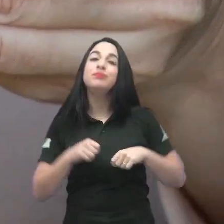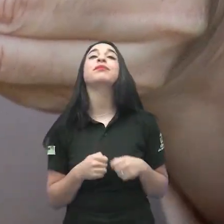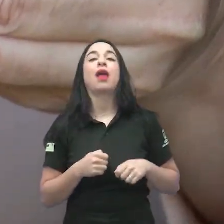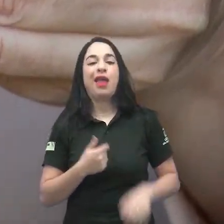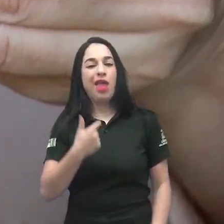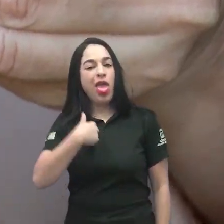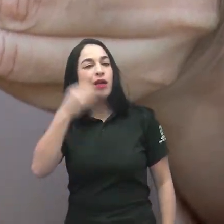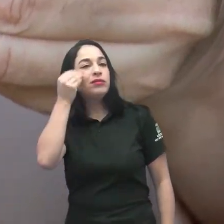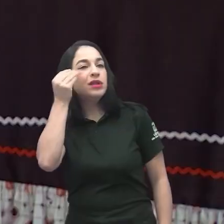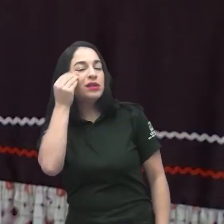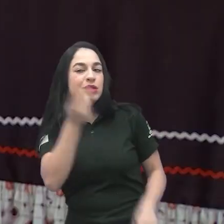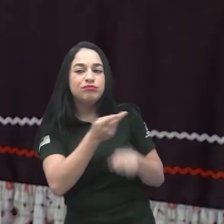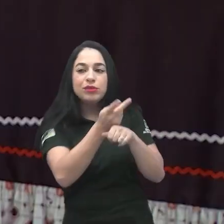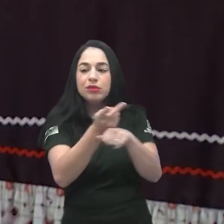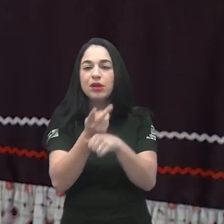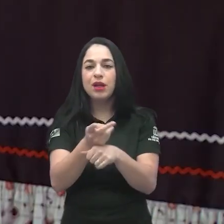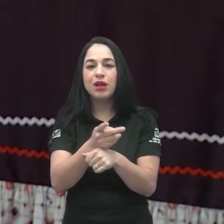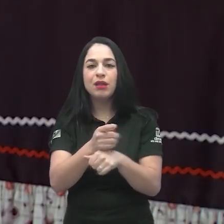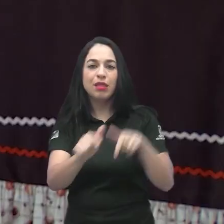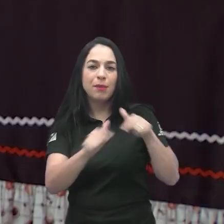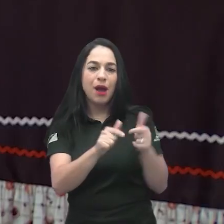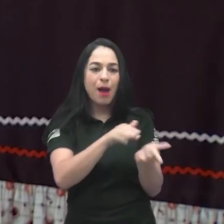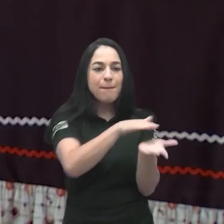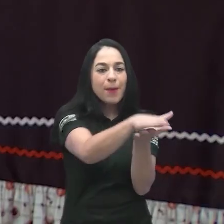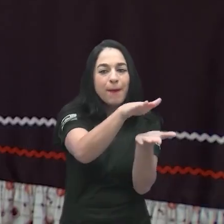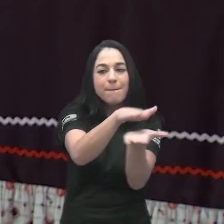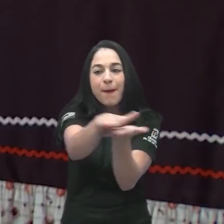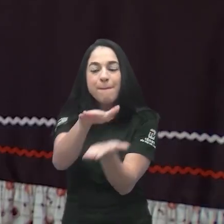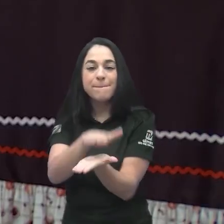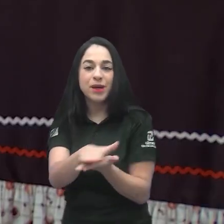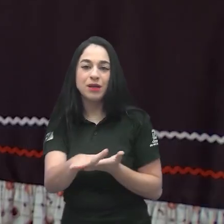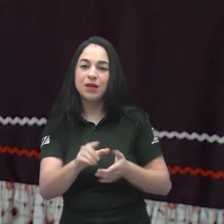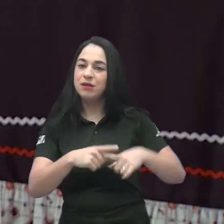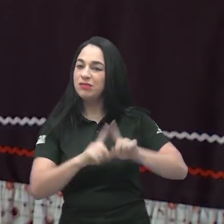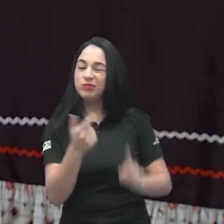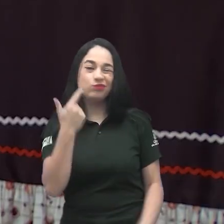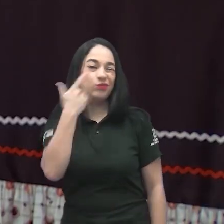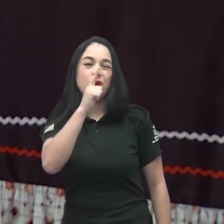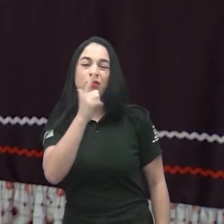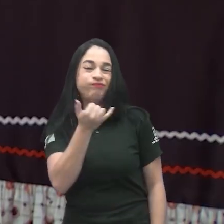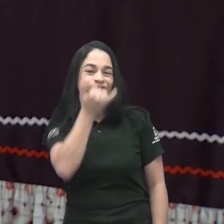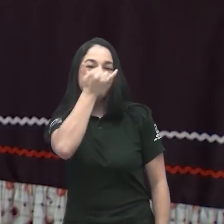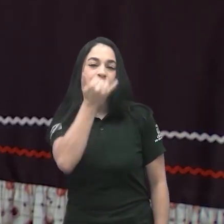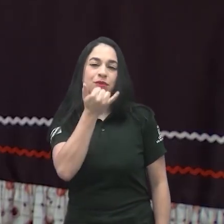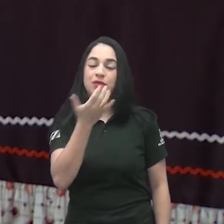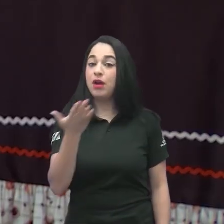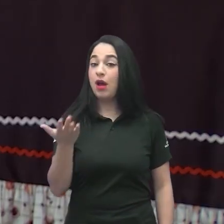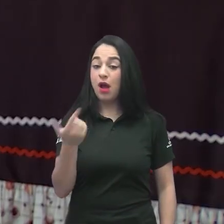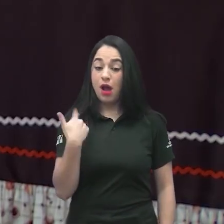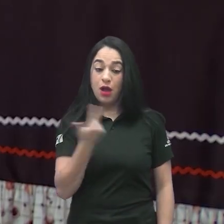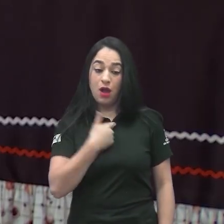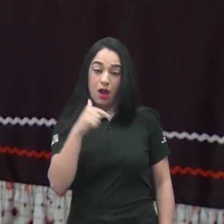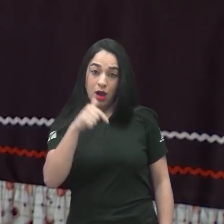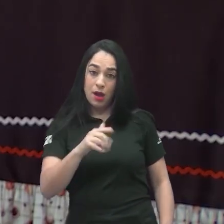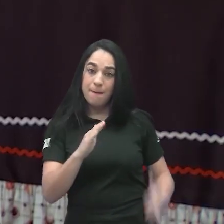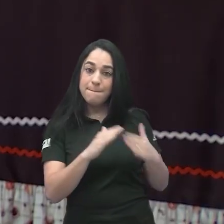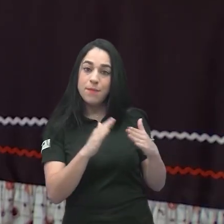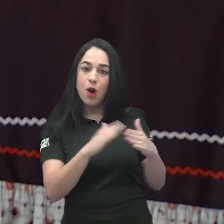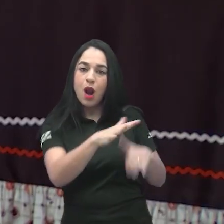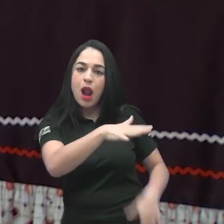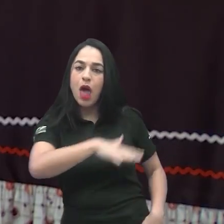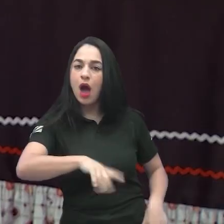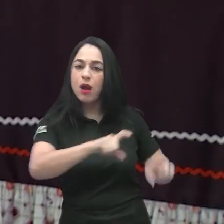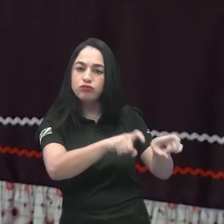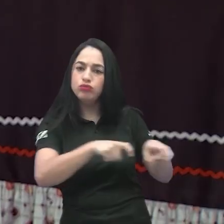reencontro profissional. Eu até procurei emprego, distribuí currículo e tudo, mas estava bem difícil. Aí eu virei e falei assim, não,